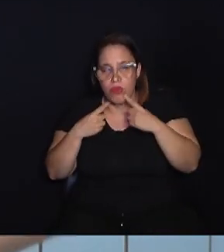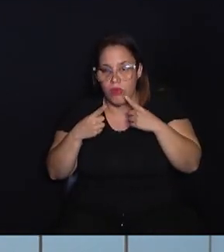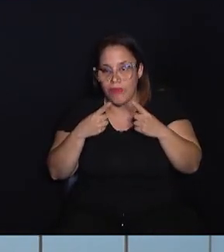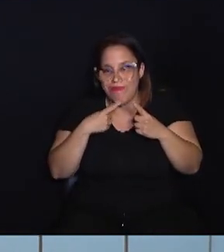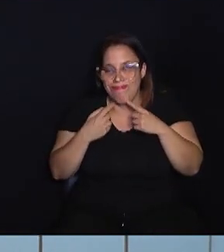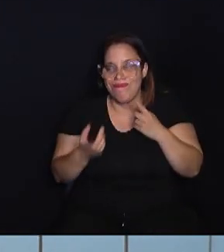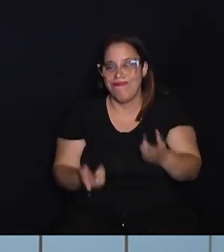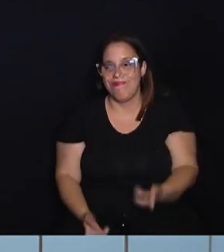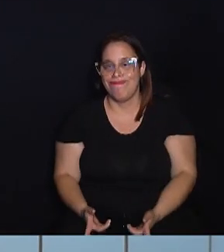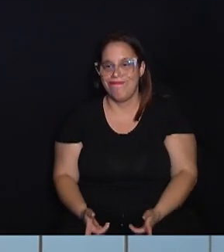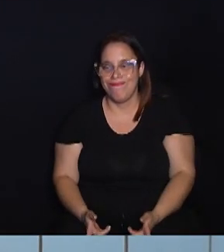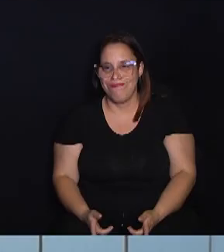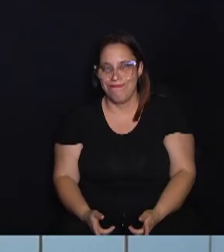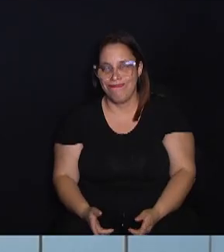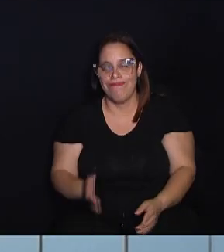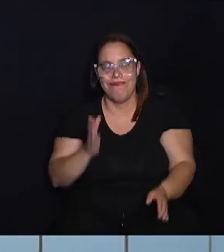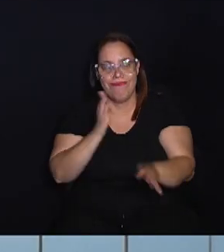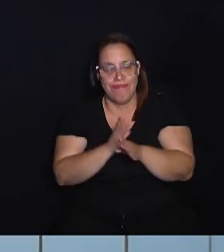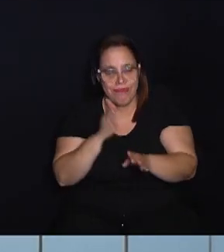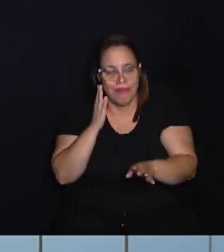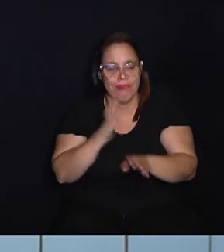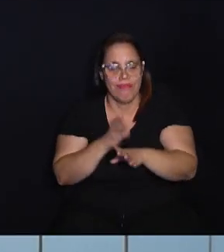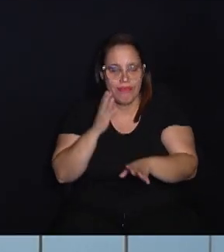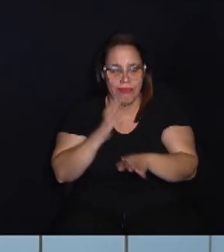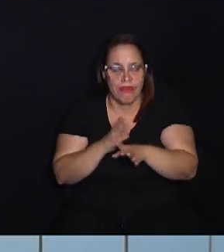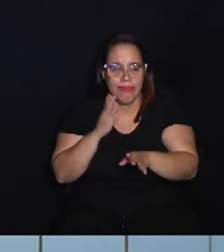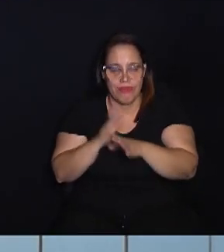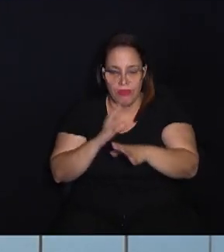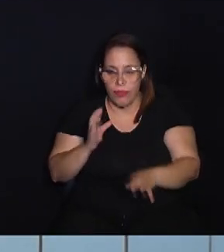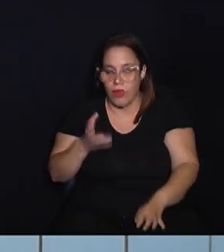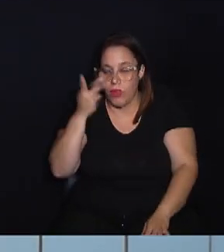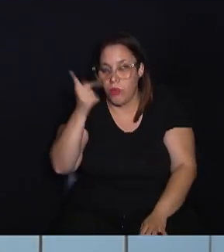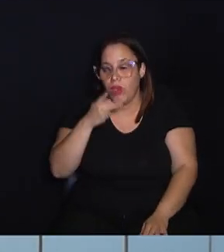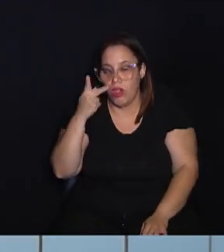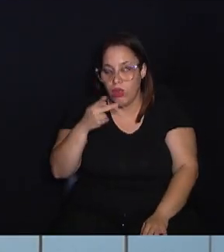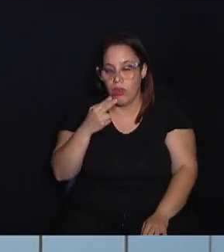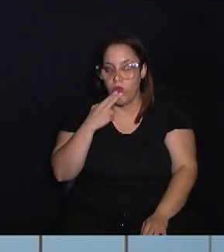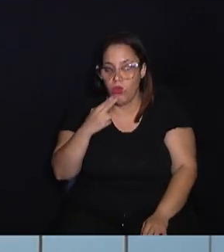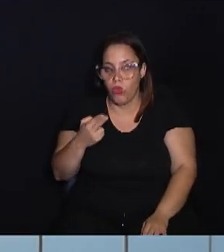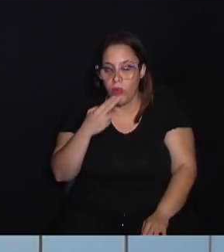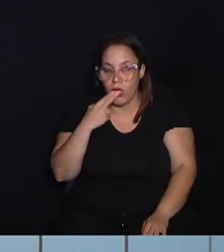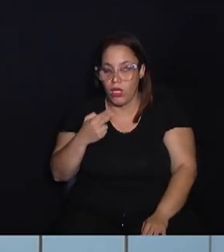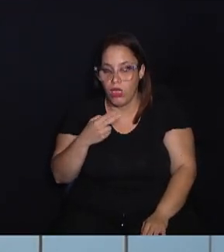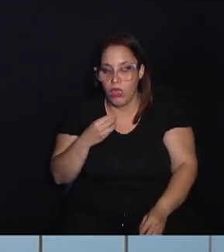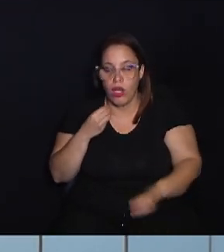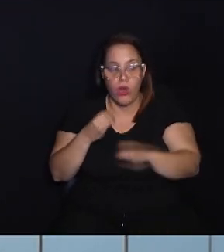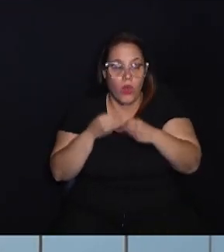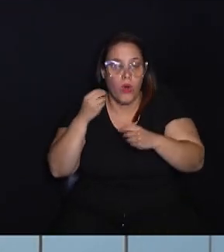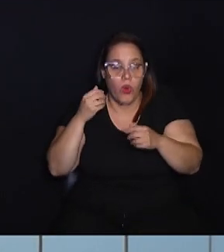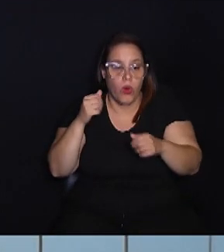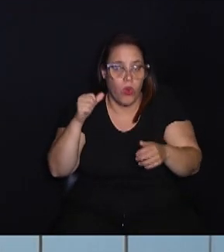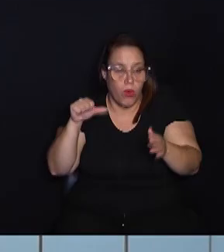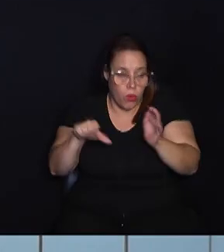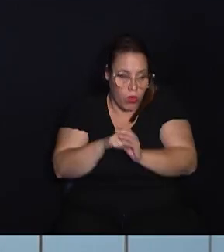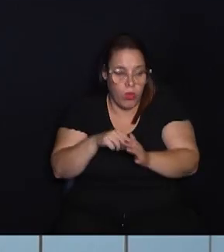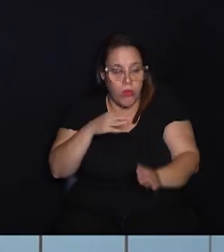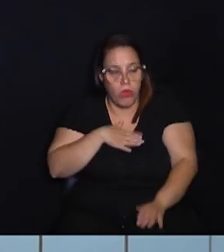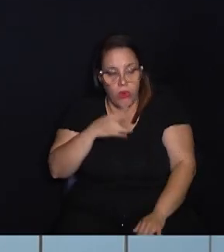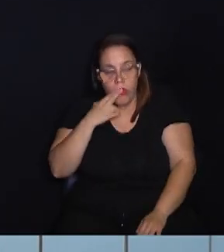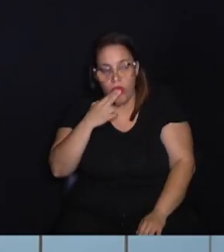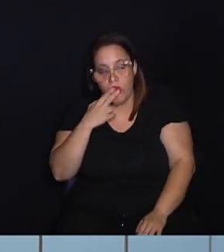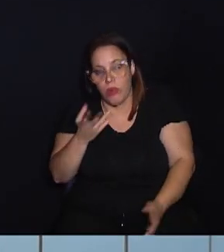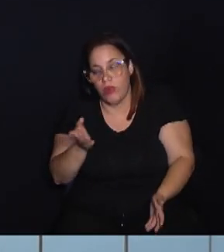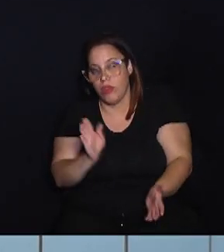até às vezes a gente encontra em eventos, o pai fala, o pai fuma. Como é que eu vou proibir meu filho de fumar?